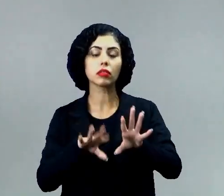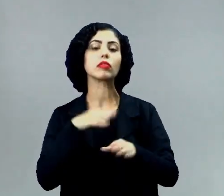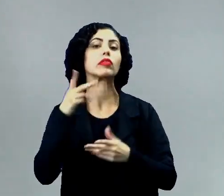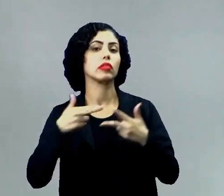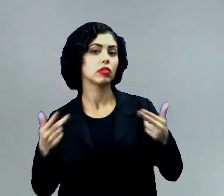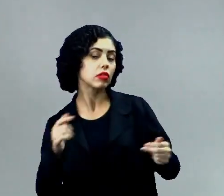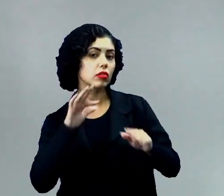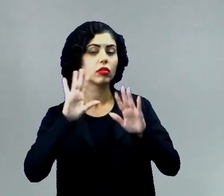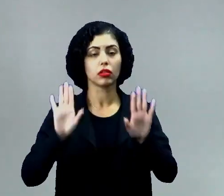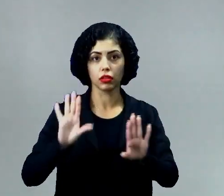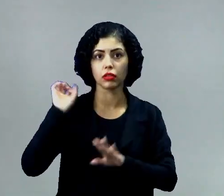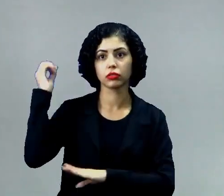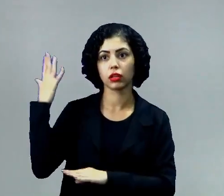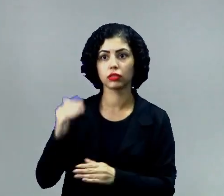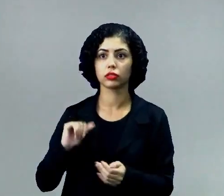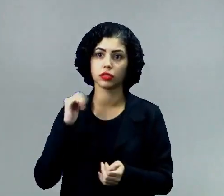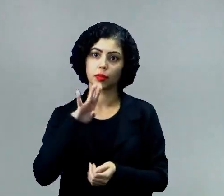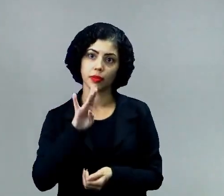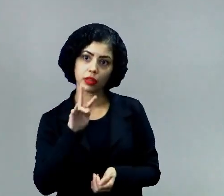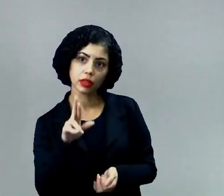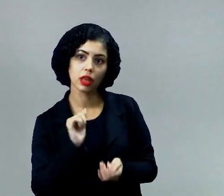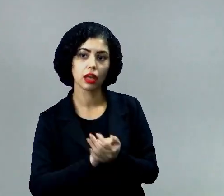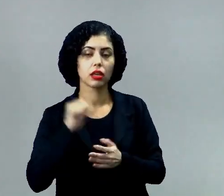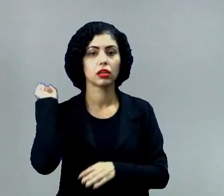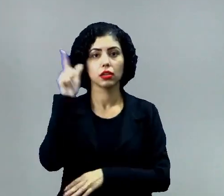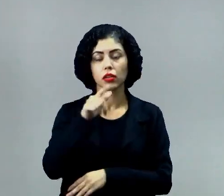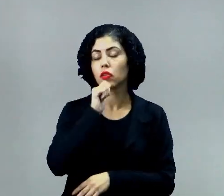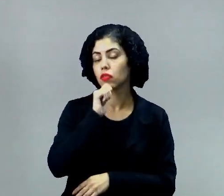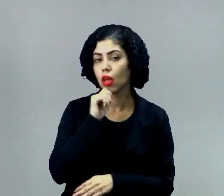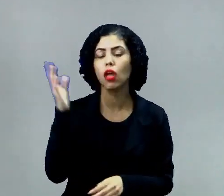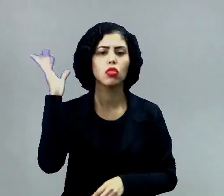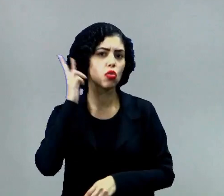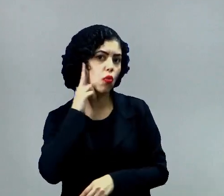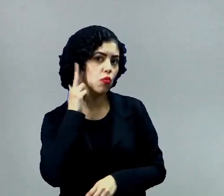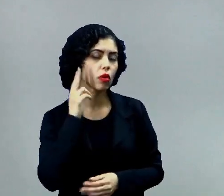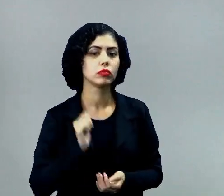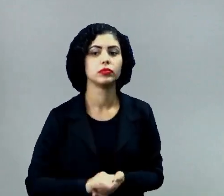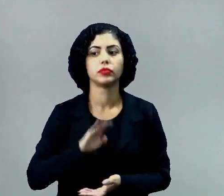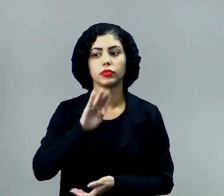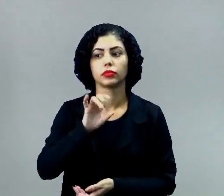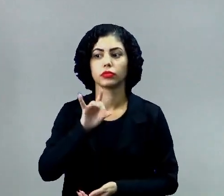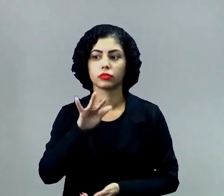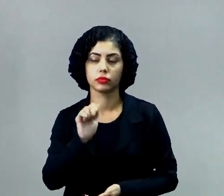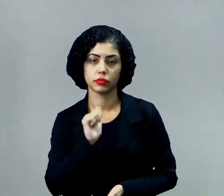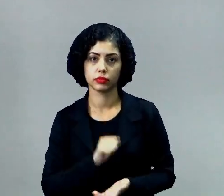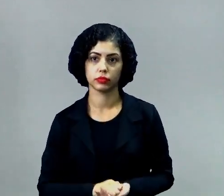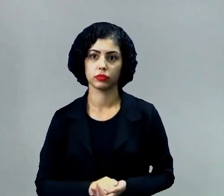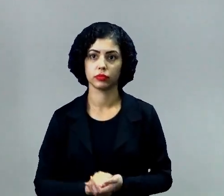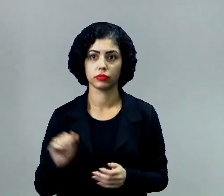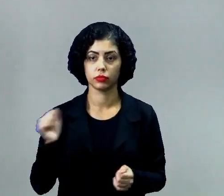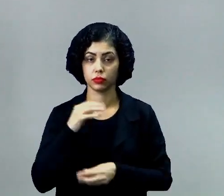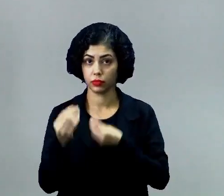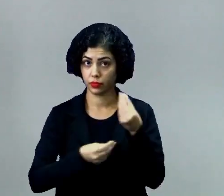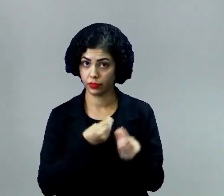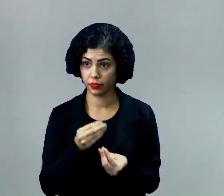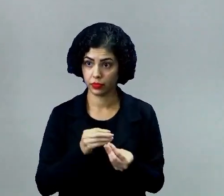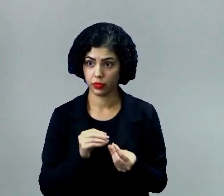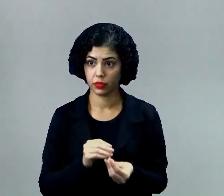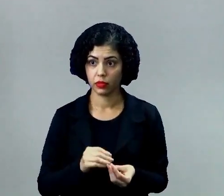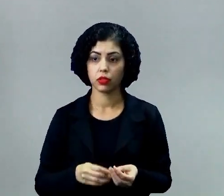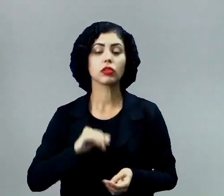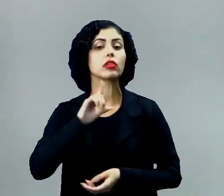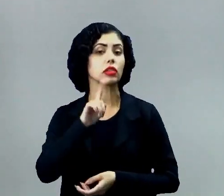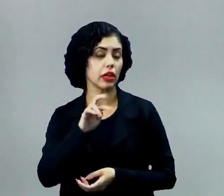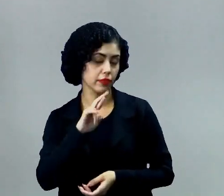Então, essa dinâmica de rebater e lançar, ela é comum no beisebol e é tanto o aspecto de